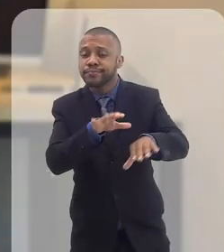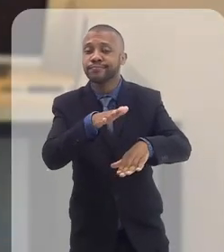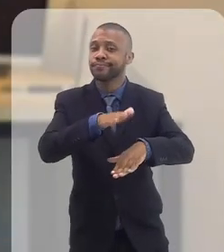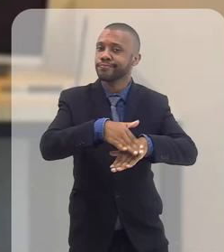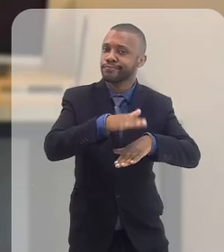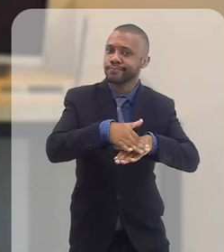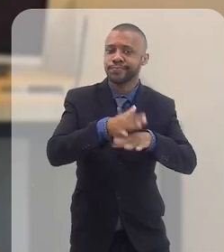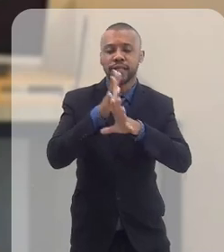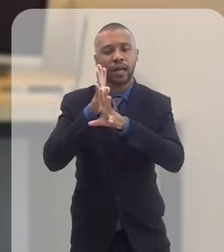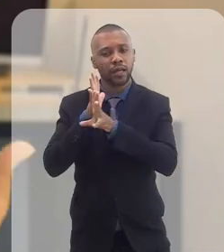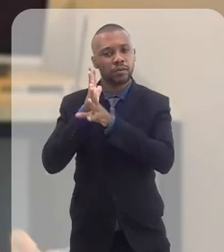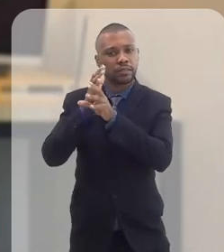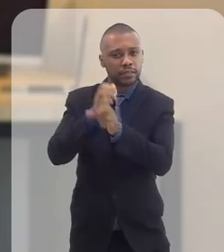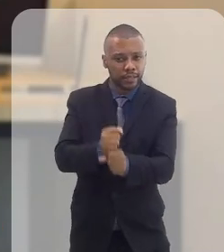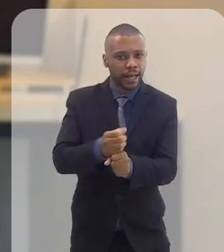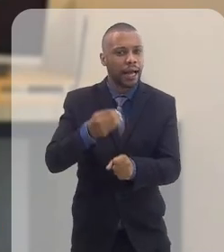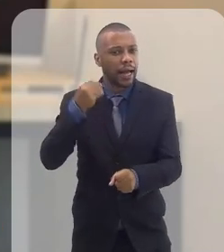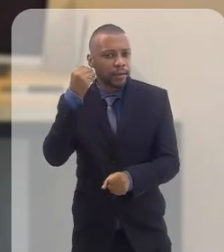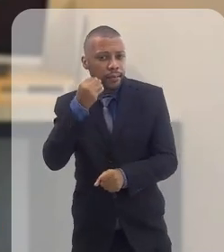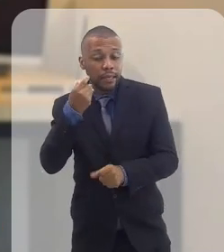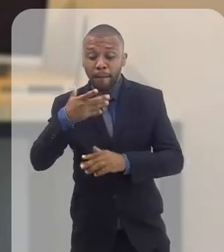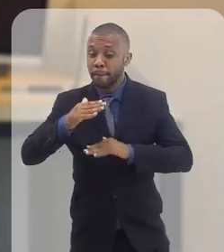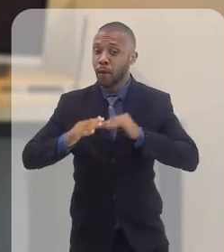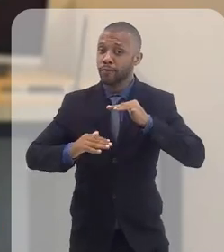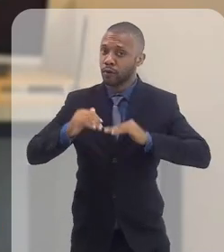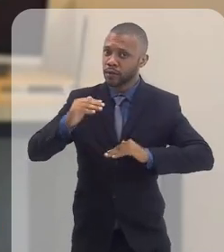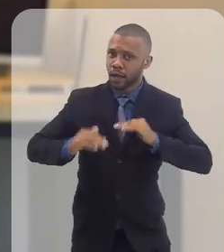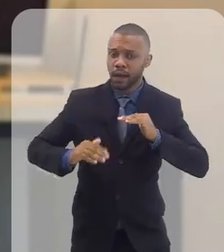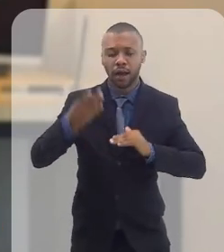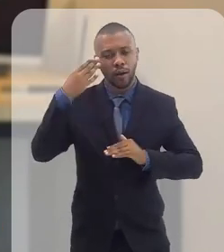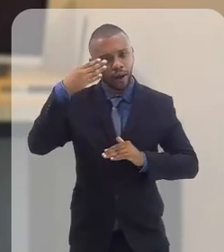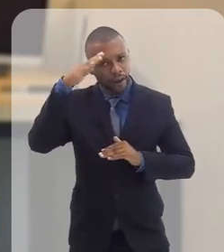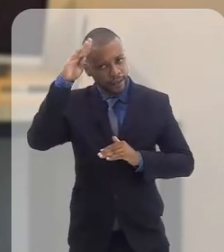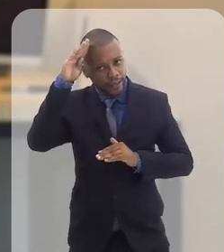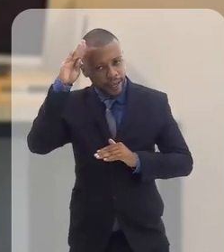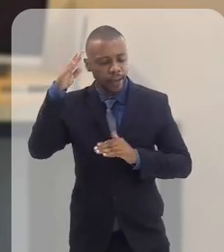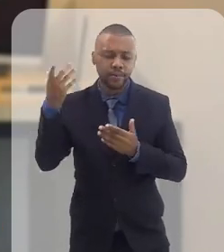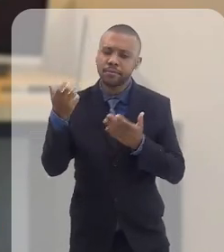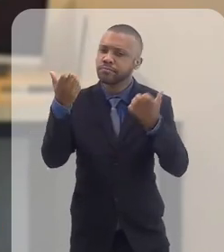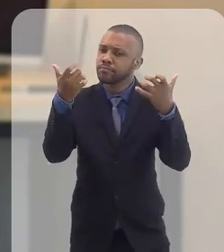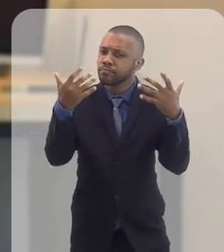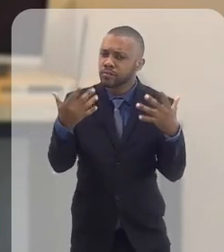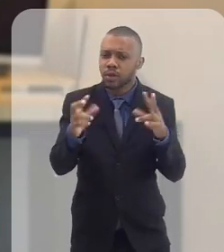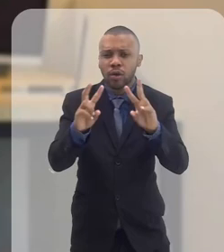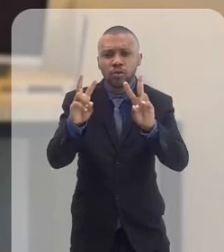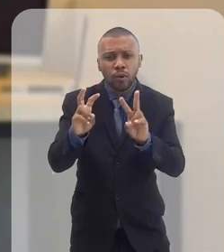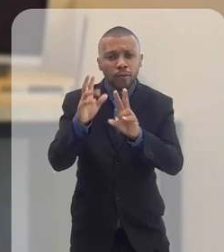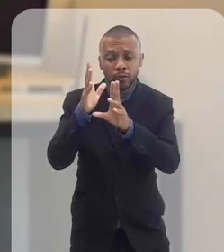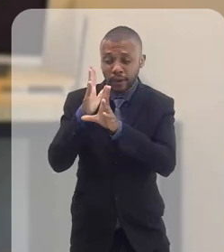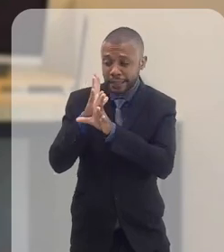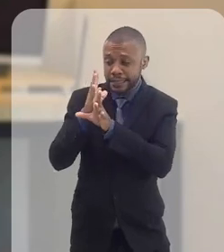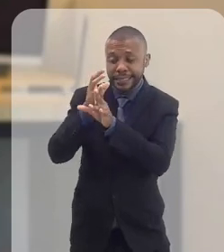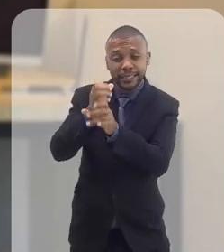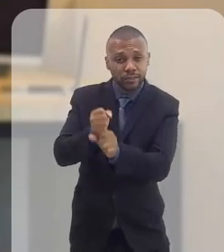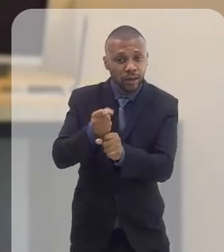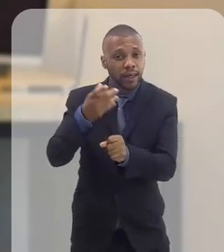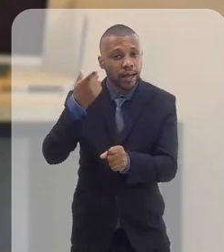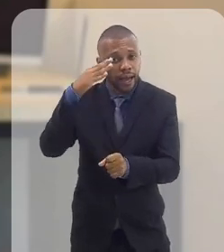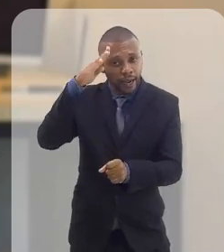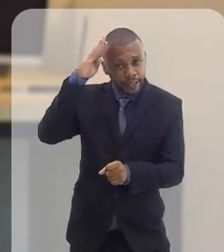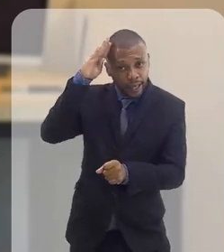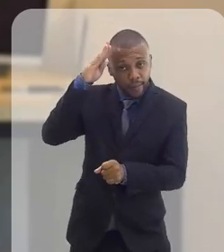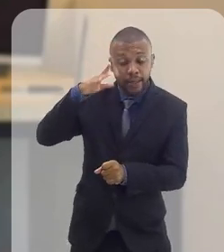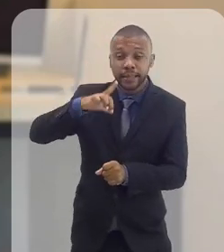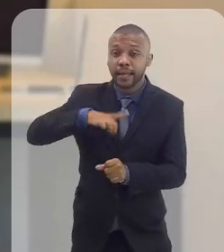sua educação, um pouco da sua trajetória, né, profissional e acadêmica. E falando sobre a sua